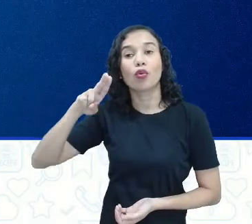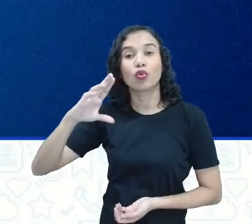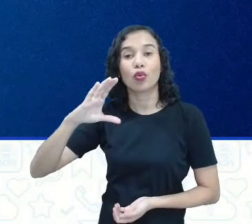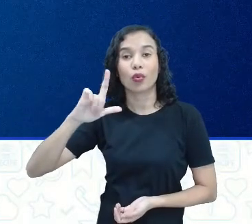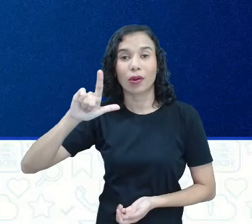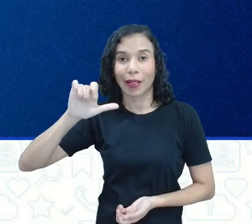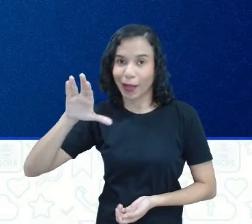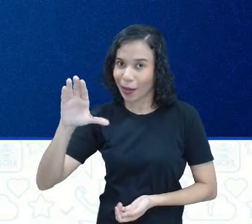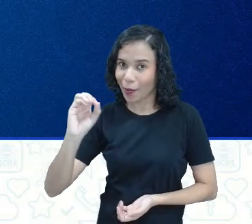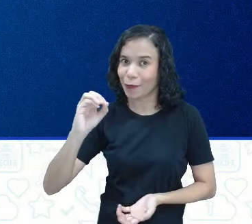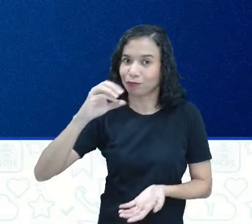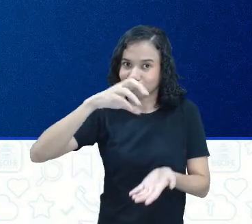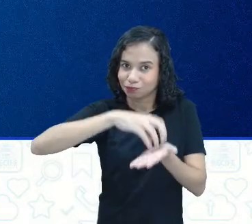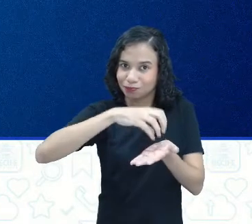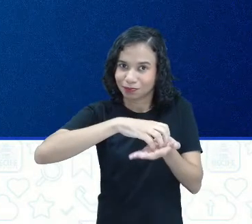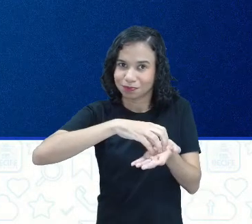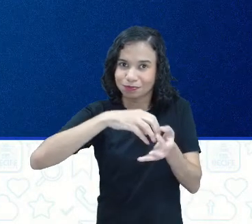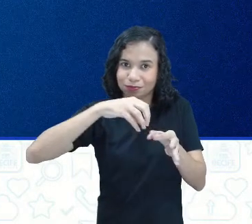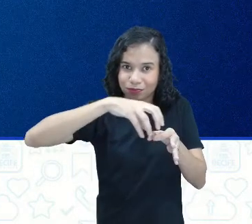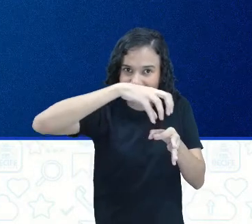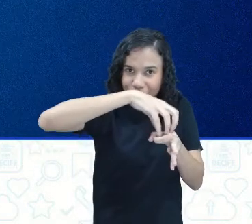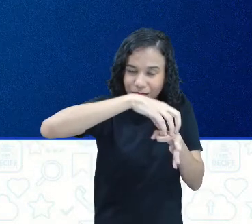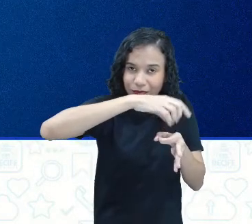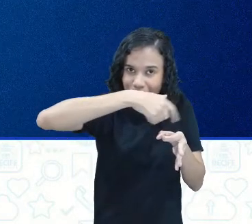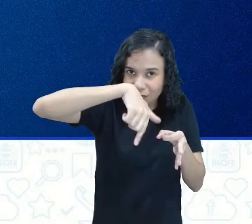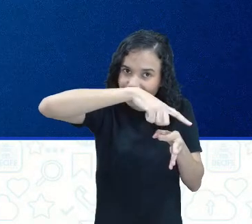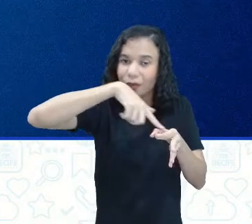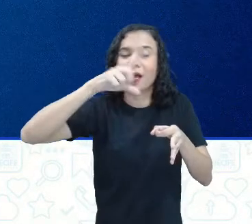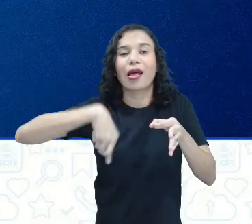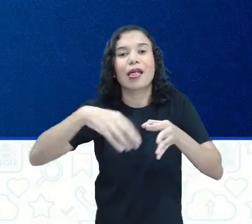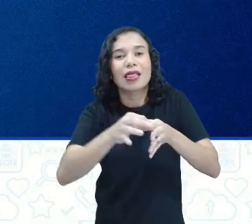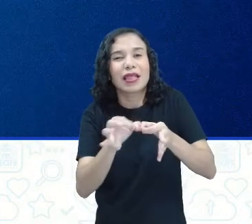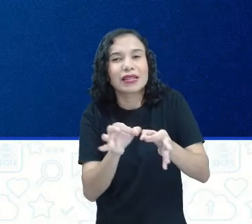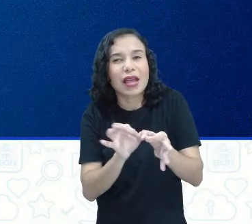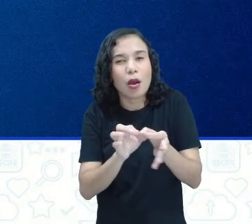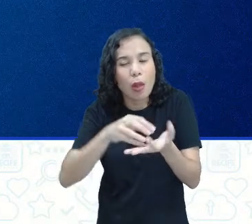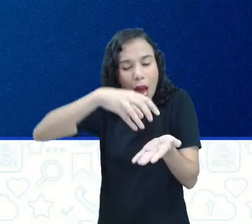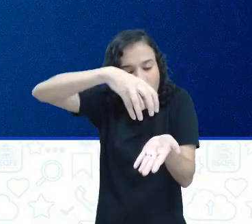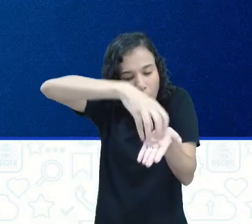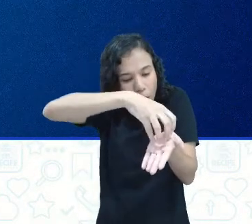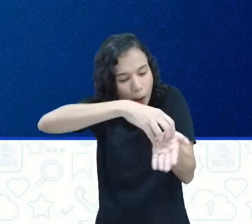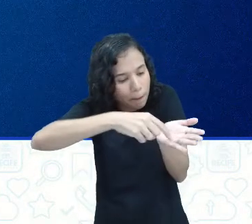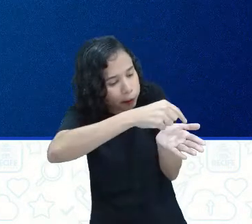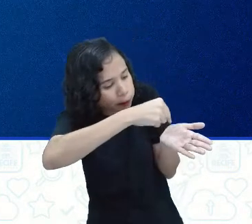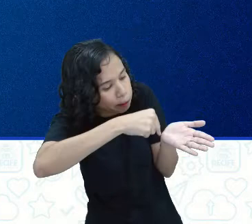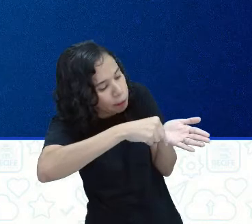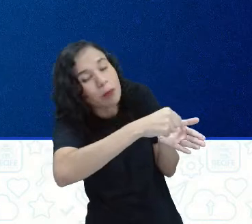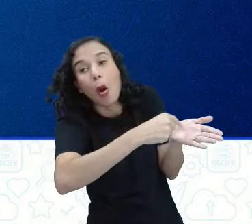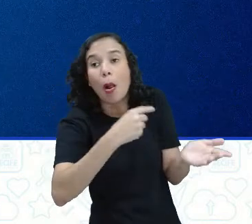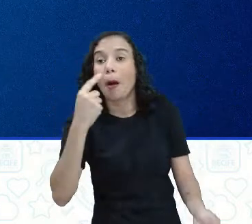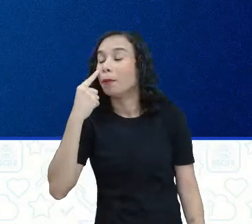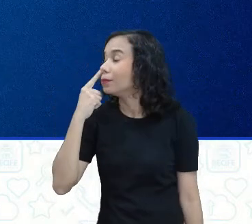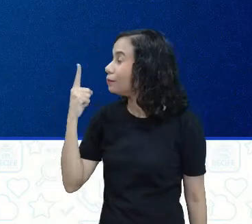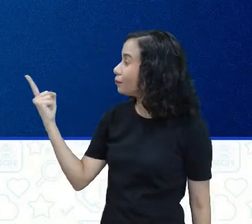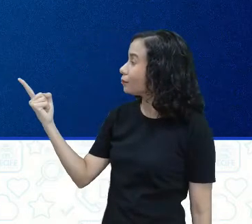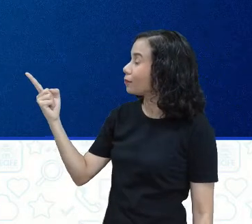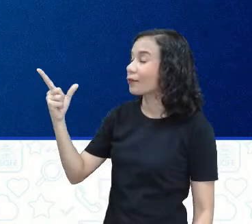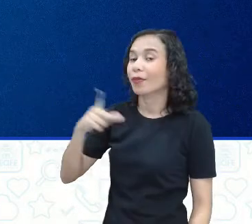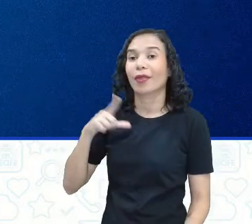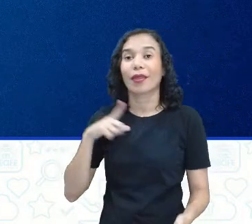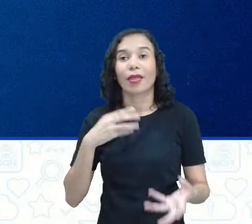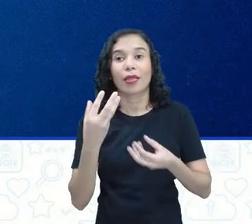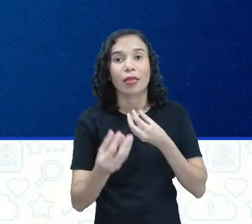núcleo da célula. Isso aí, Billy, obrigada. Então, o núcleo da célula é essa bola maior aí, tá certo? Ela é